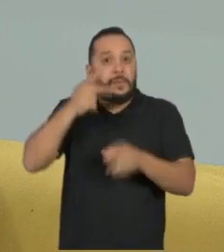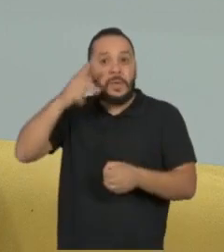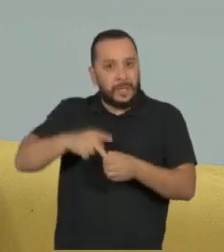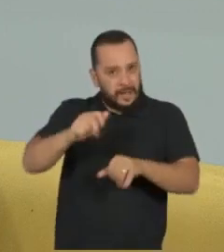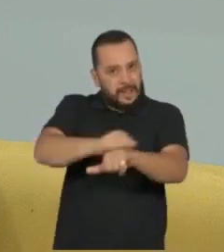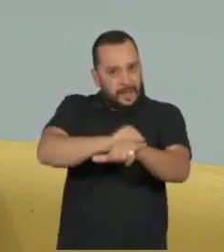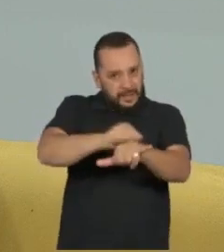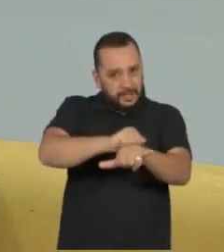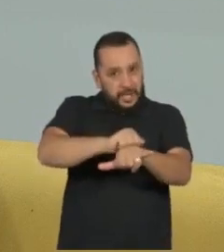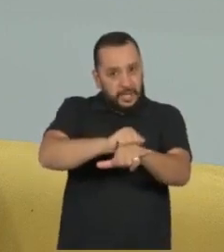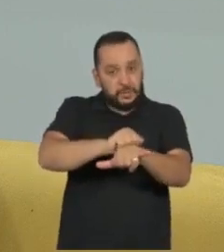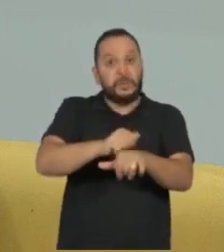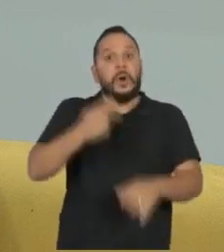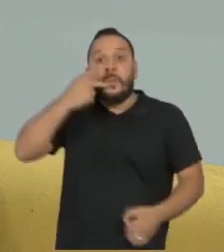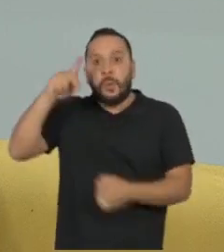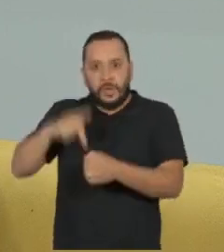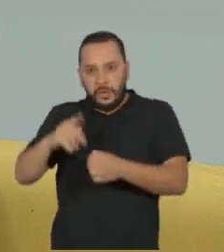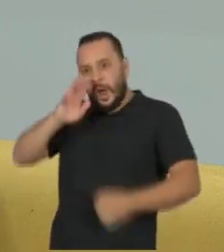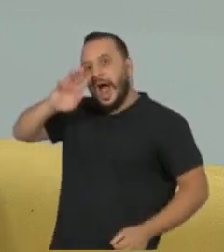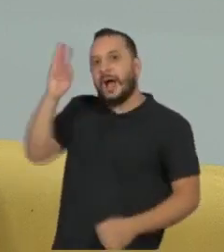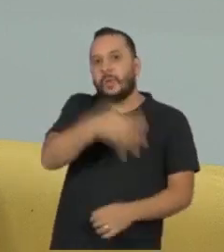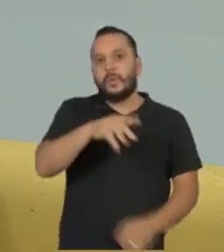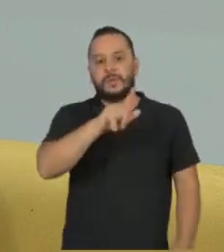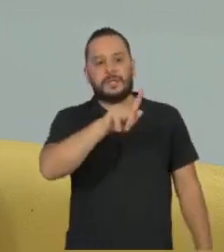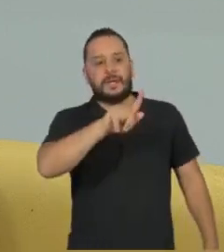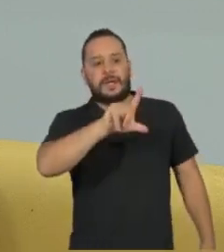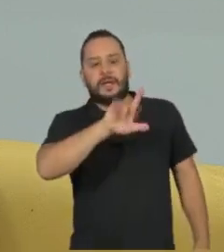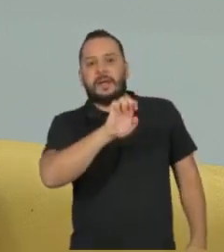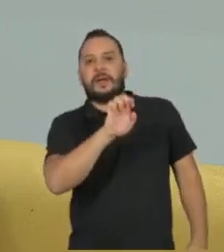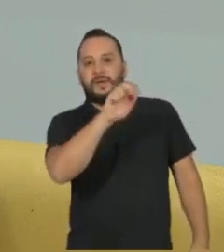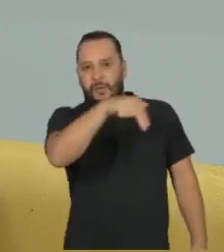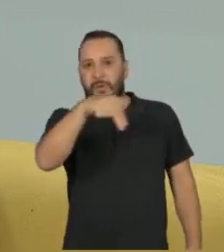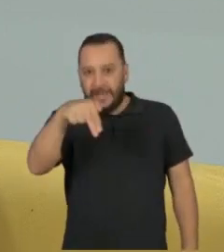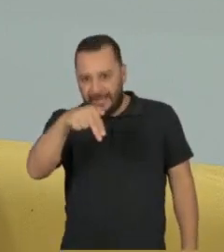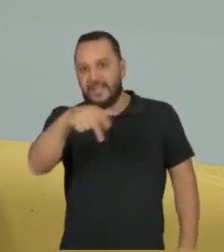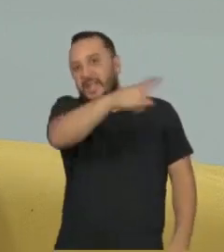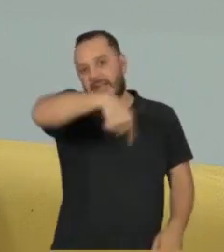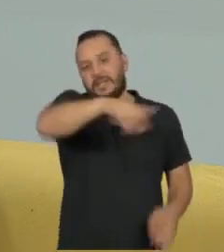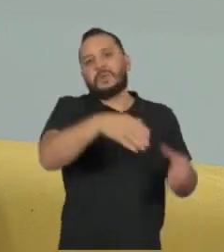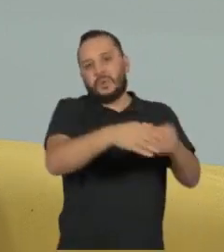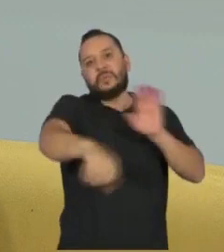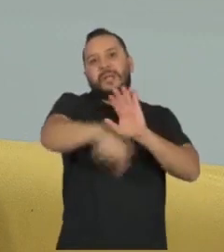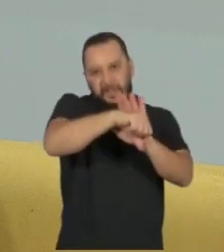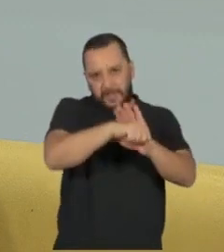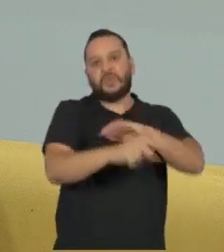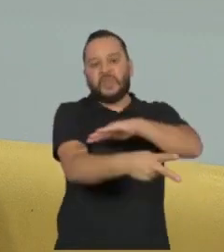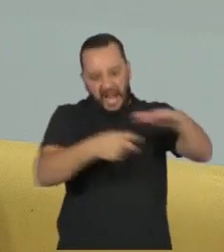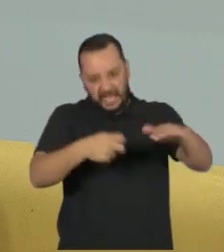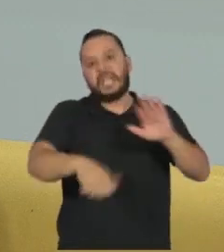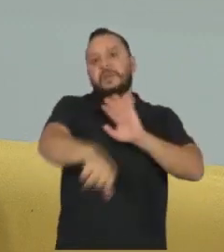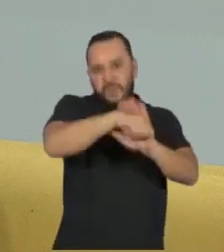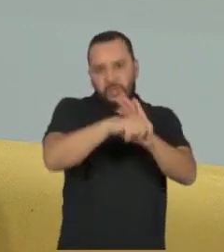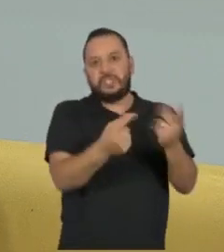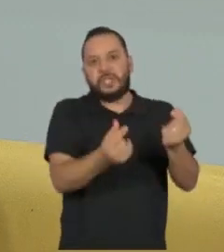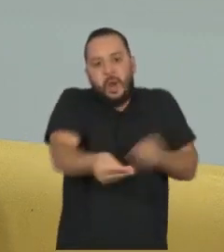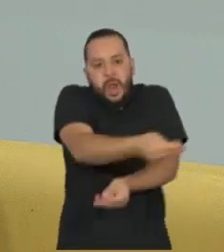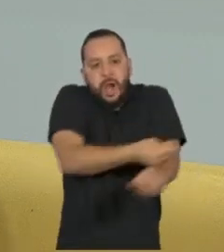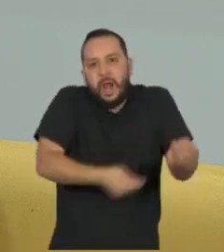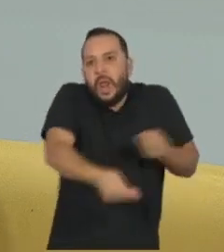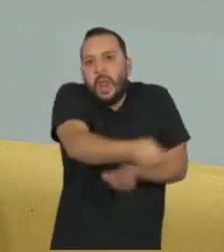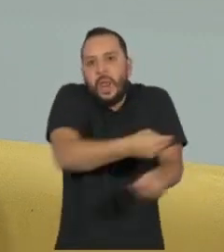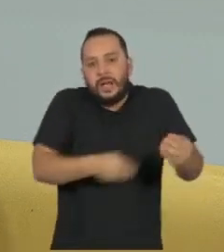procuradores acusam Greenwald e os outros investigados por organização criminosa, lavagem de dinheiro e